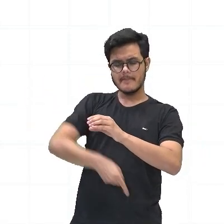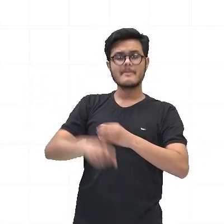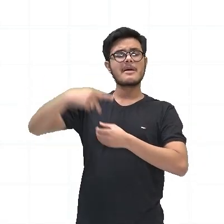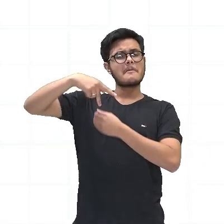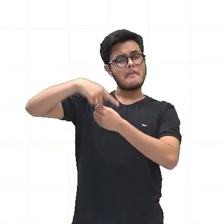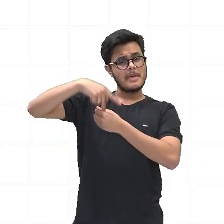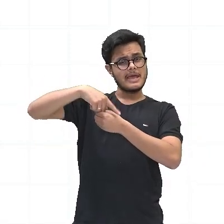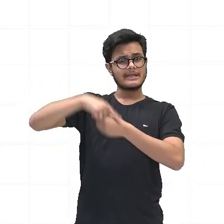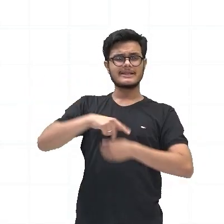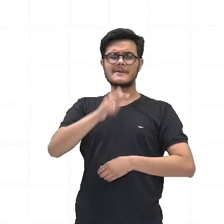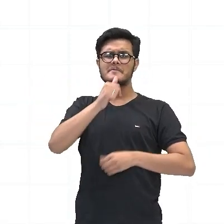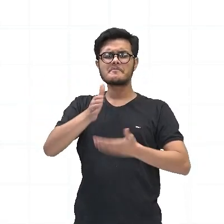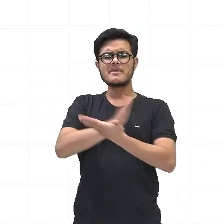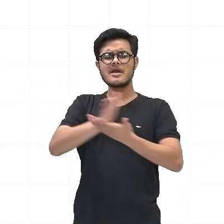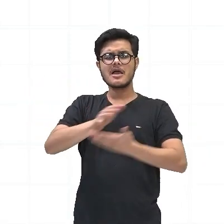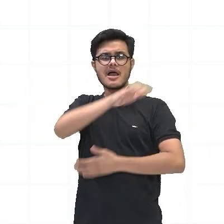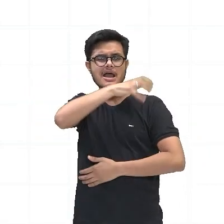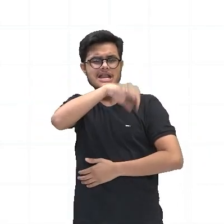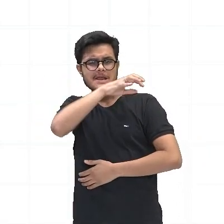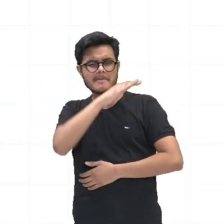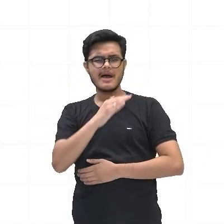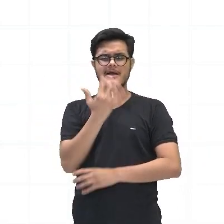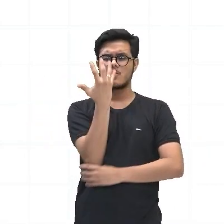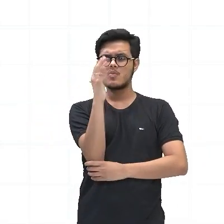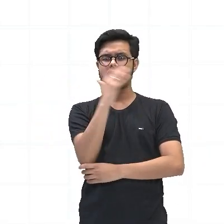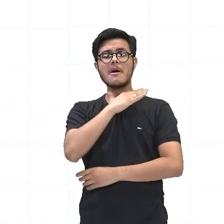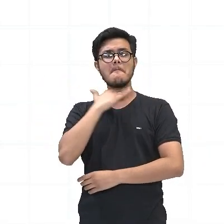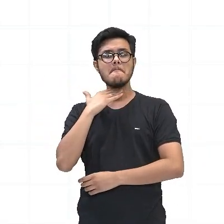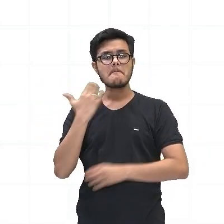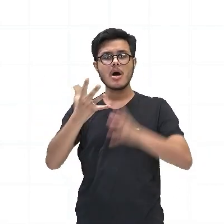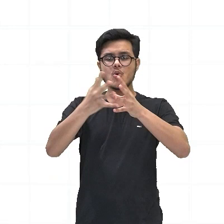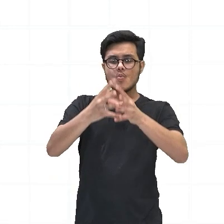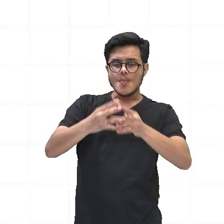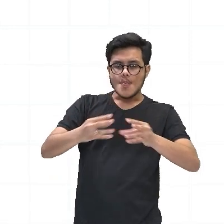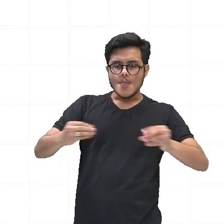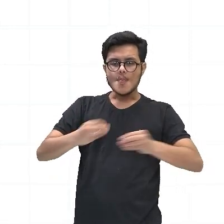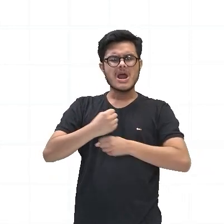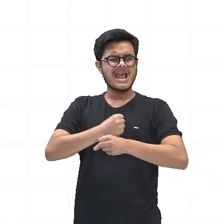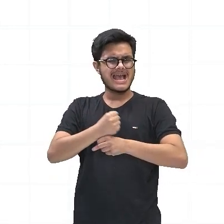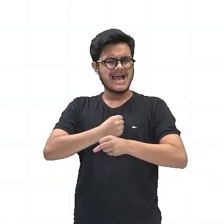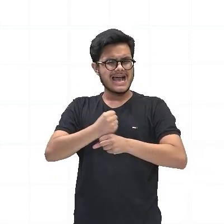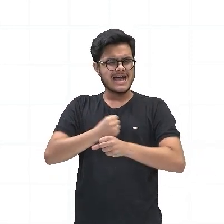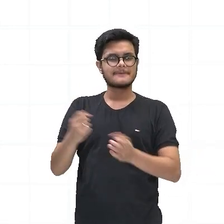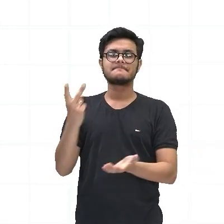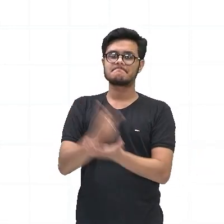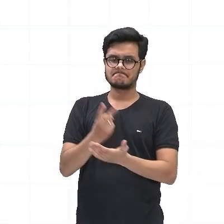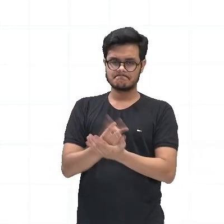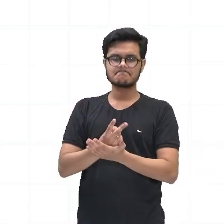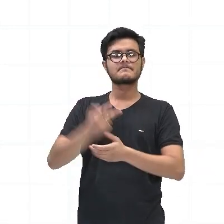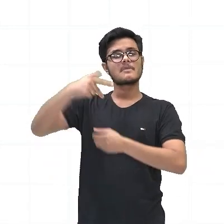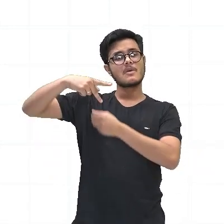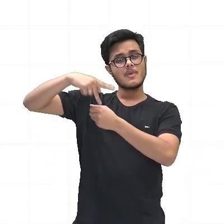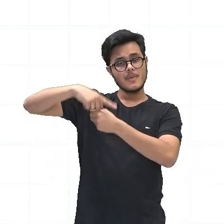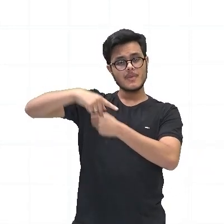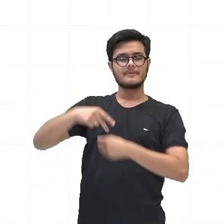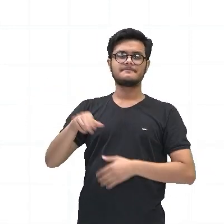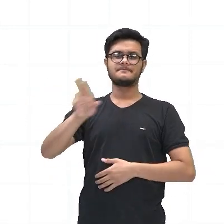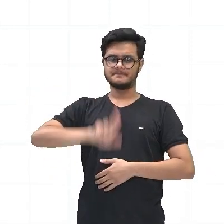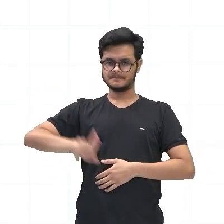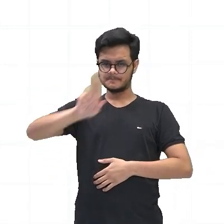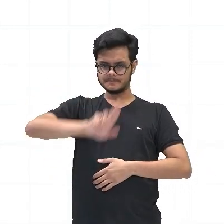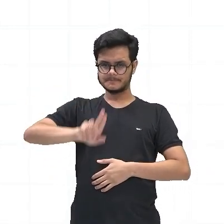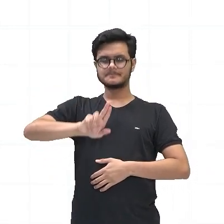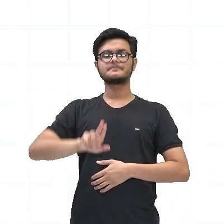da decomposição de matéria orgânica, porém ele já foi formado aí há milhares e milhares de anos e ele é comumente utilizado